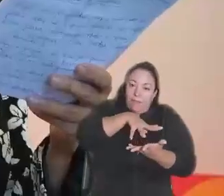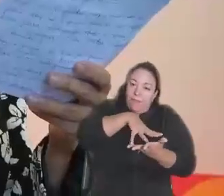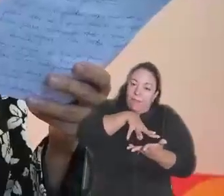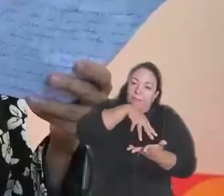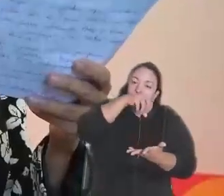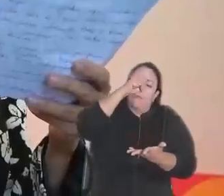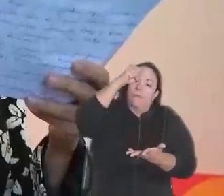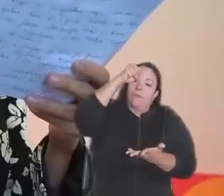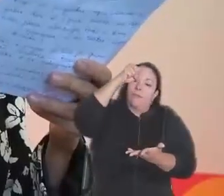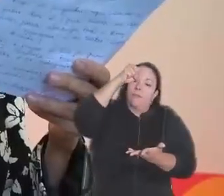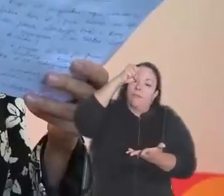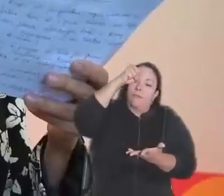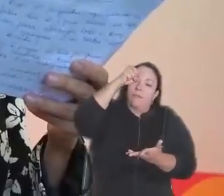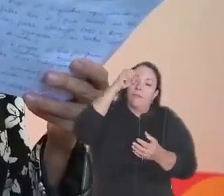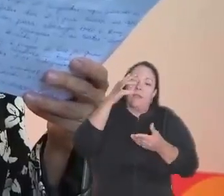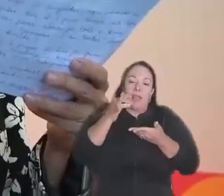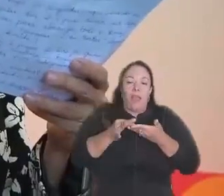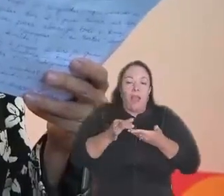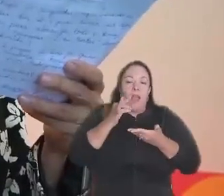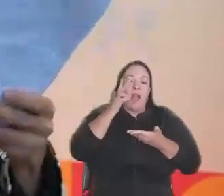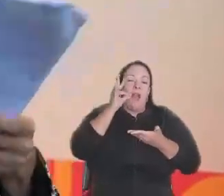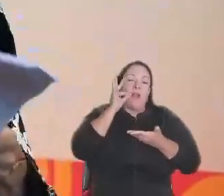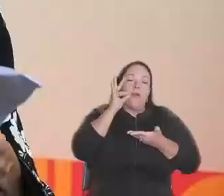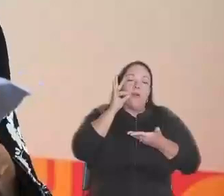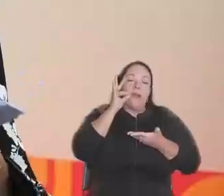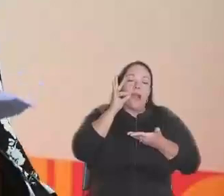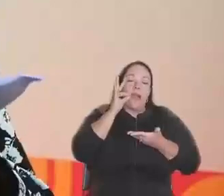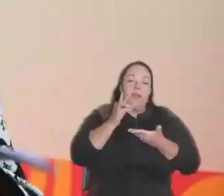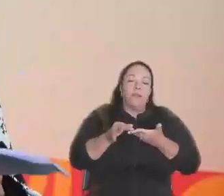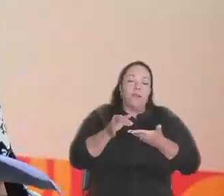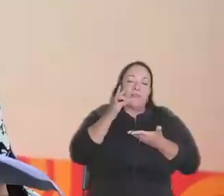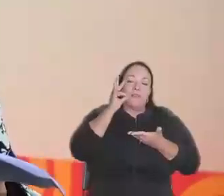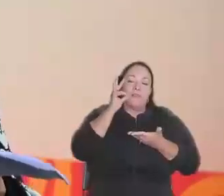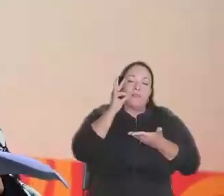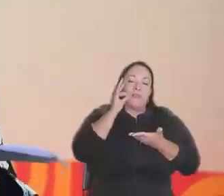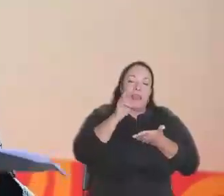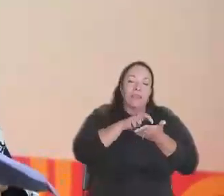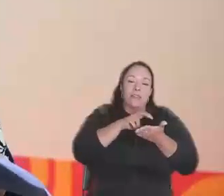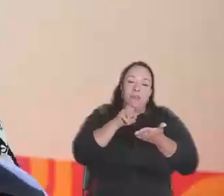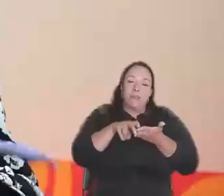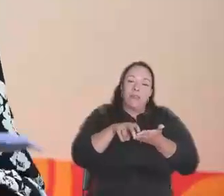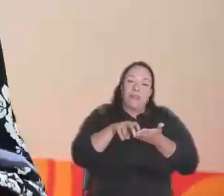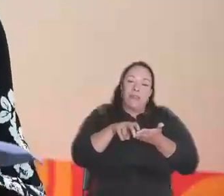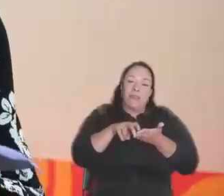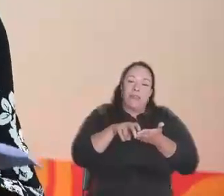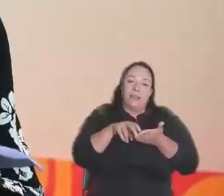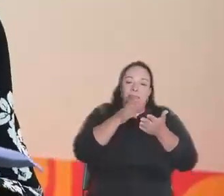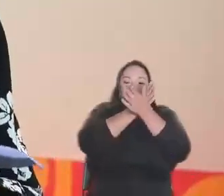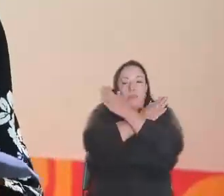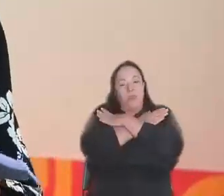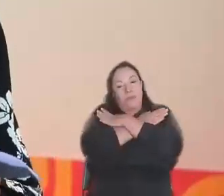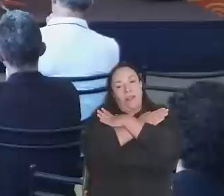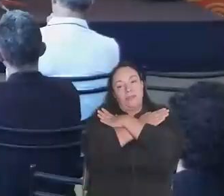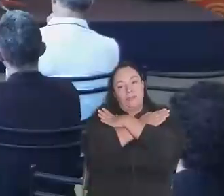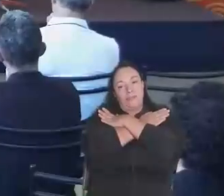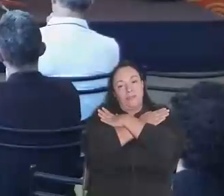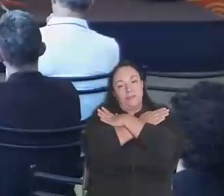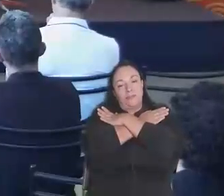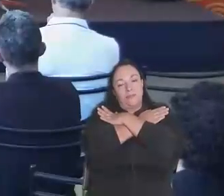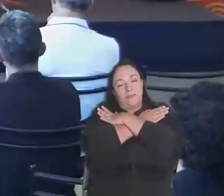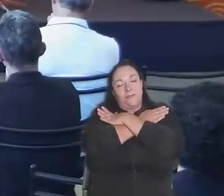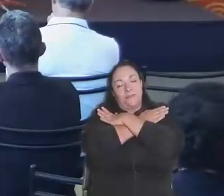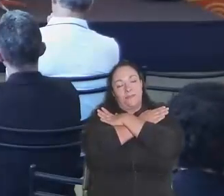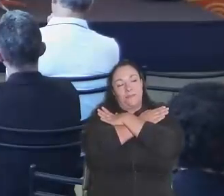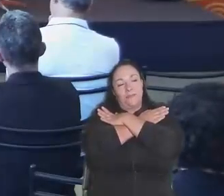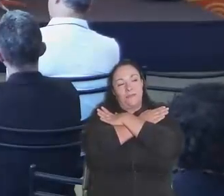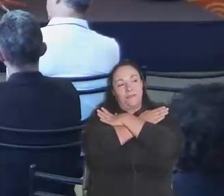E o café da manhã, que mais parecia um abraço. De sua mãe, né? Eu já te perguntei. Não, sim. Voltando, a gente